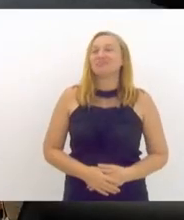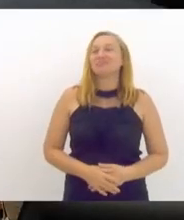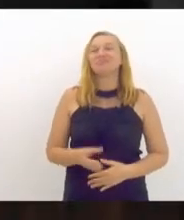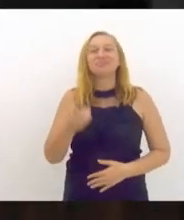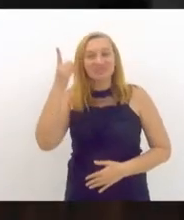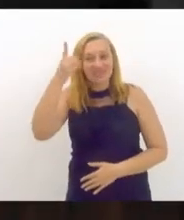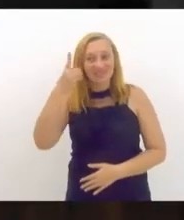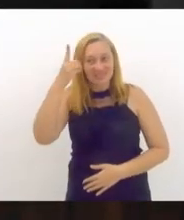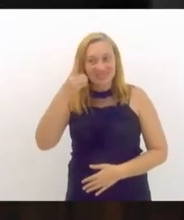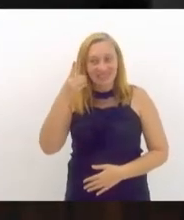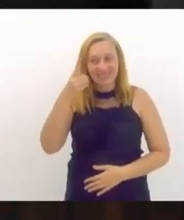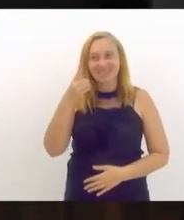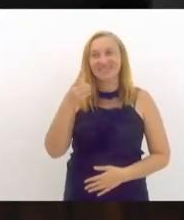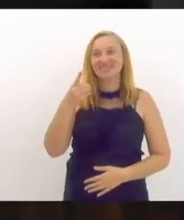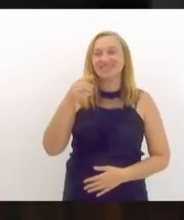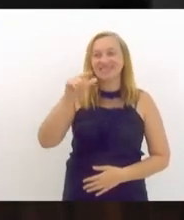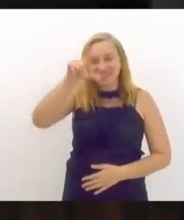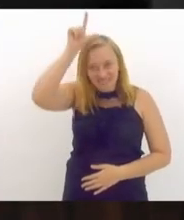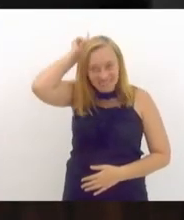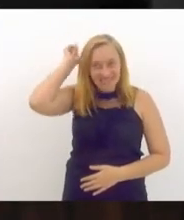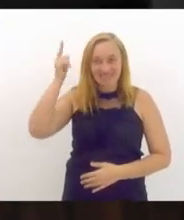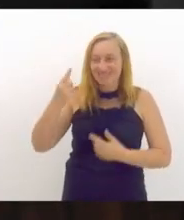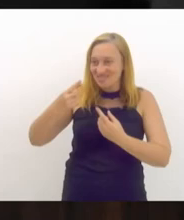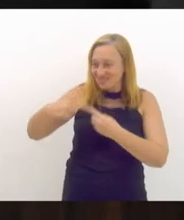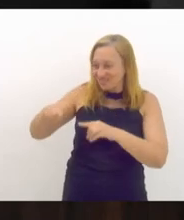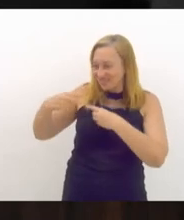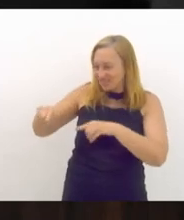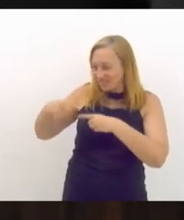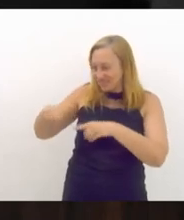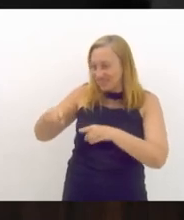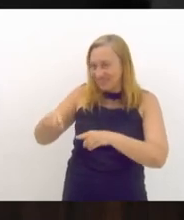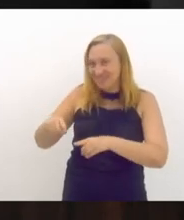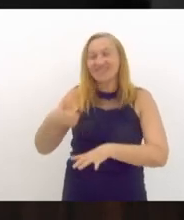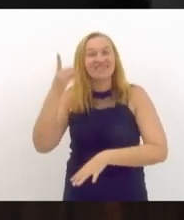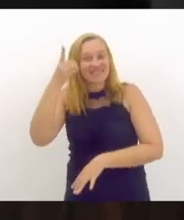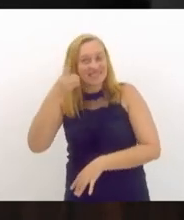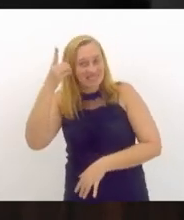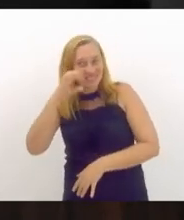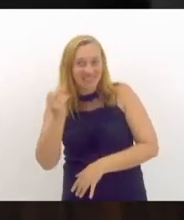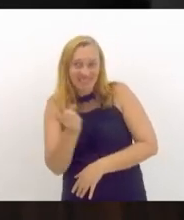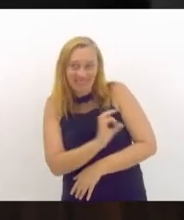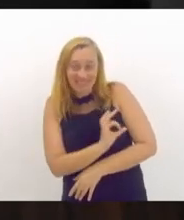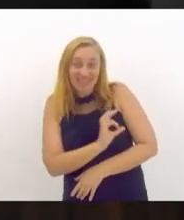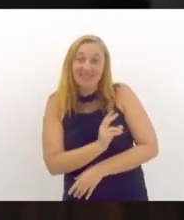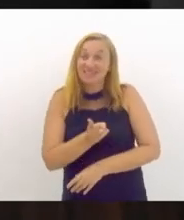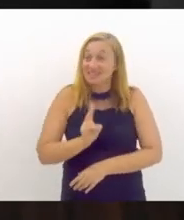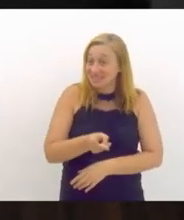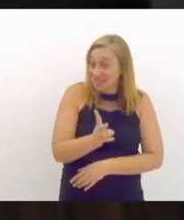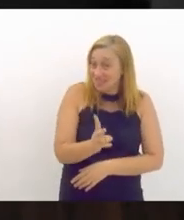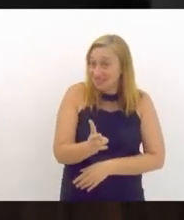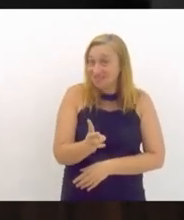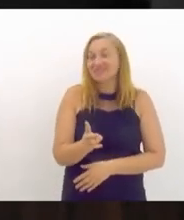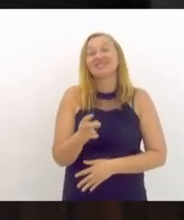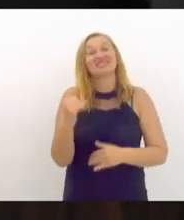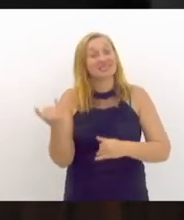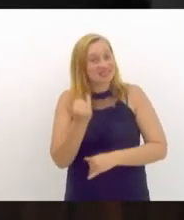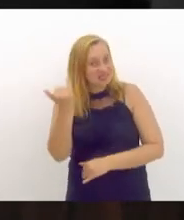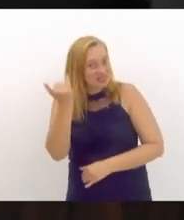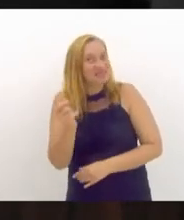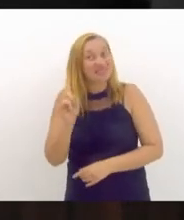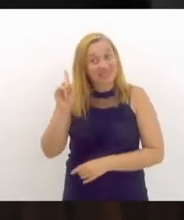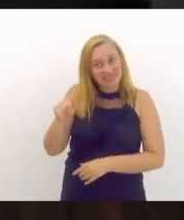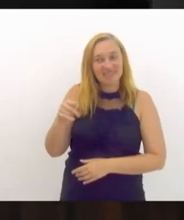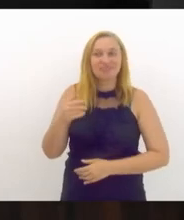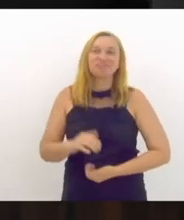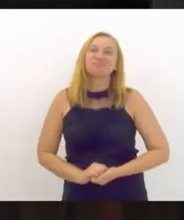Deputado Luiz Paulo, as provocações do deputado Luiz Paulo e deputada Marta sempre são muito importantes, né?